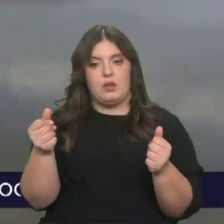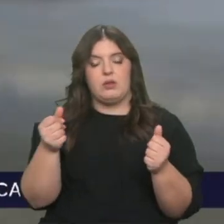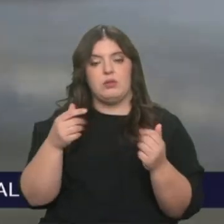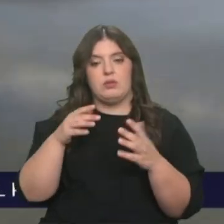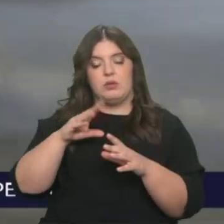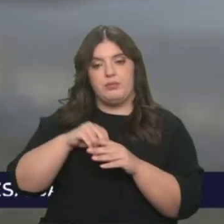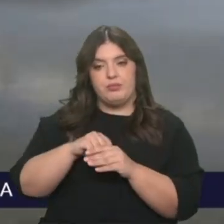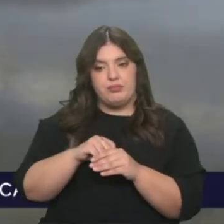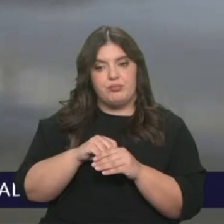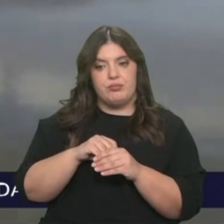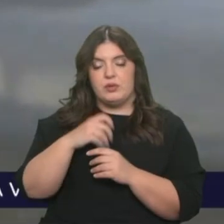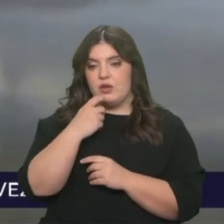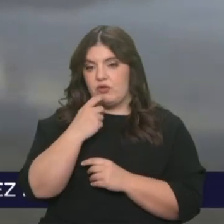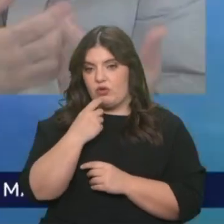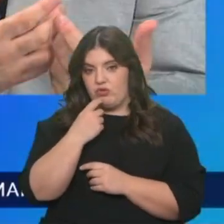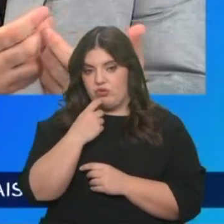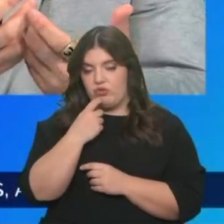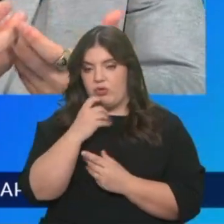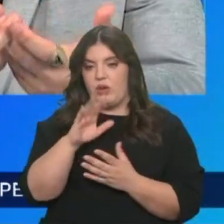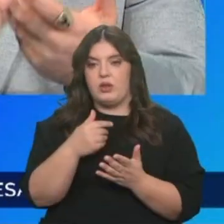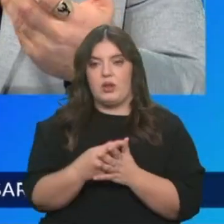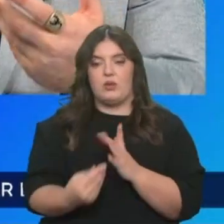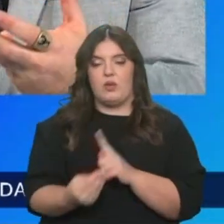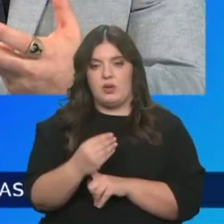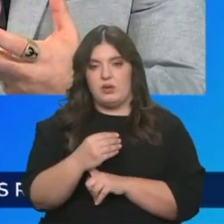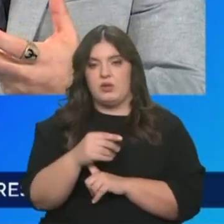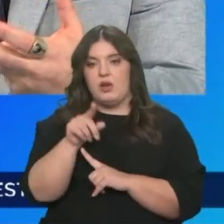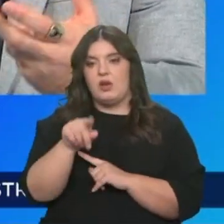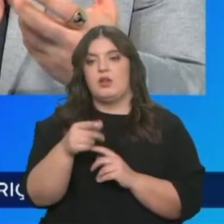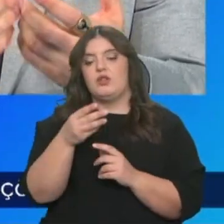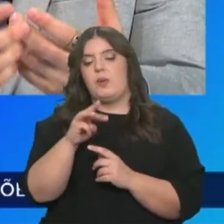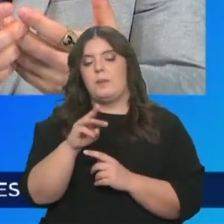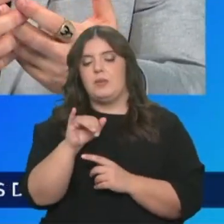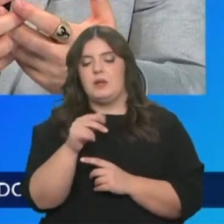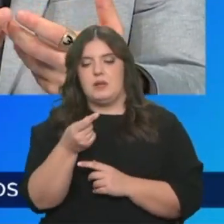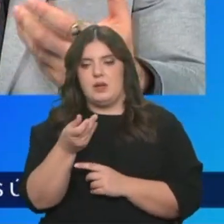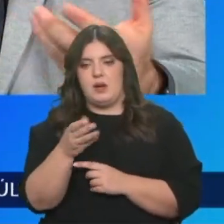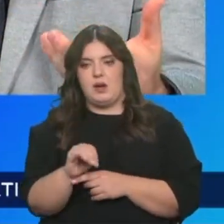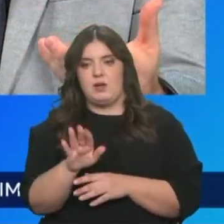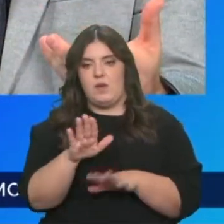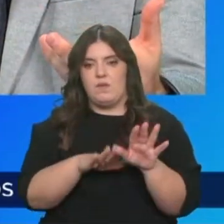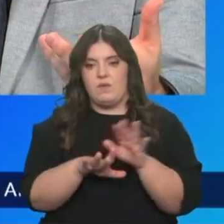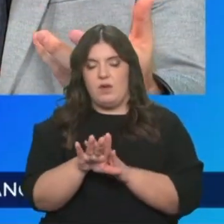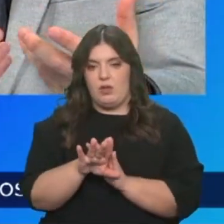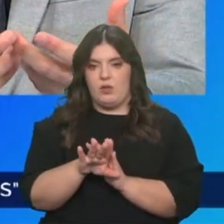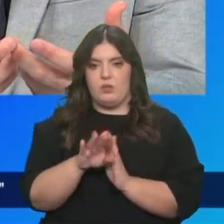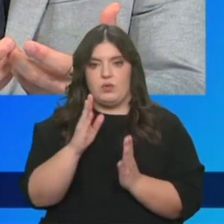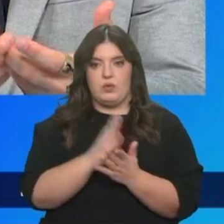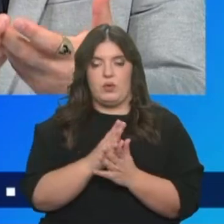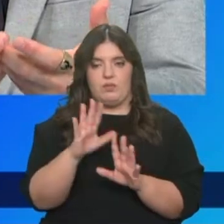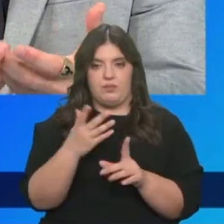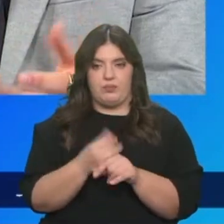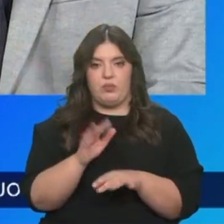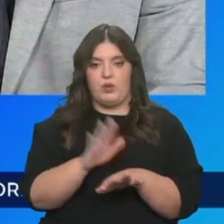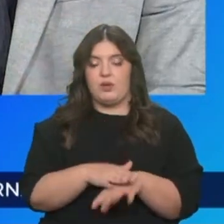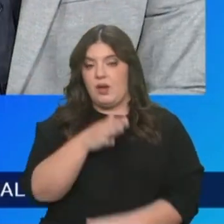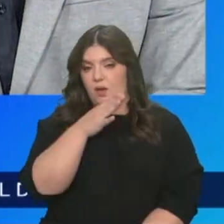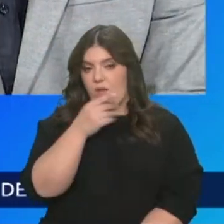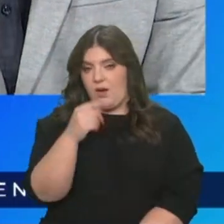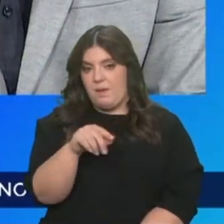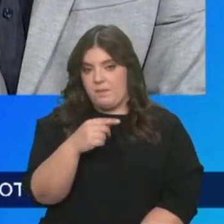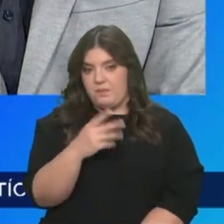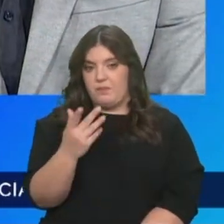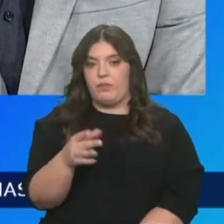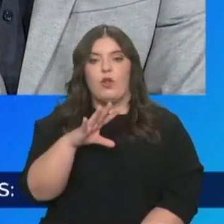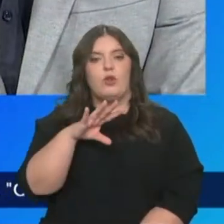incrustado precisamente nestas rochas, dando origem, no fundo, a estes minerais feitos ou que só são sintetizados com a presença de água. Portanto,